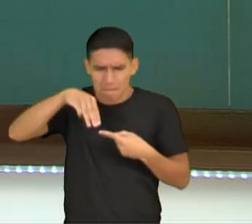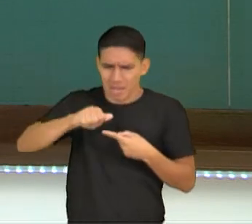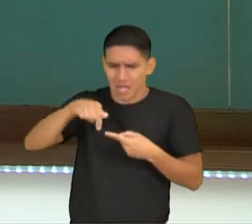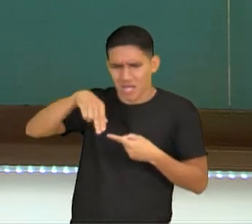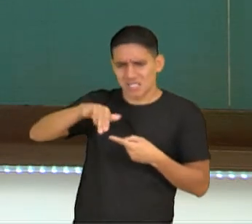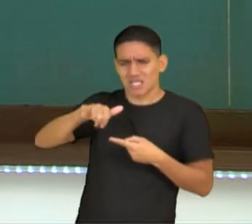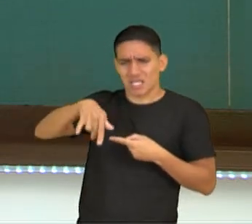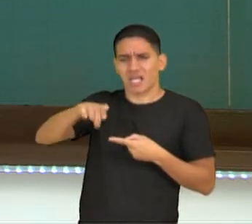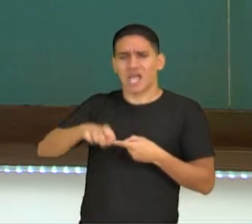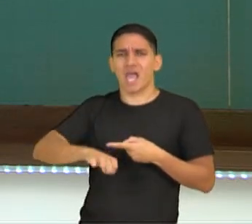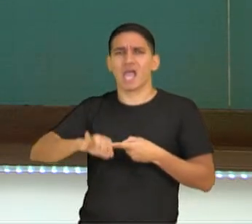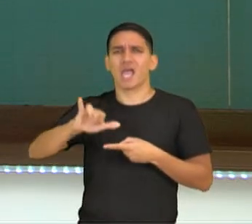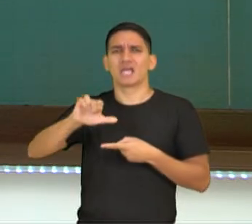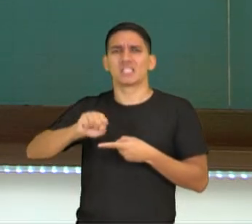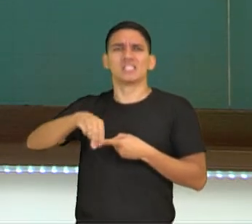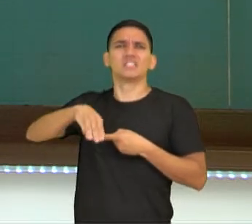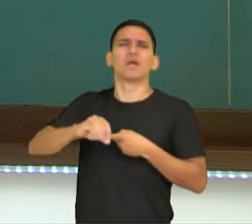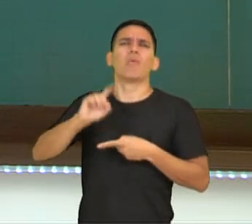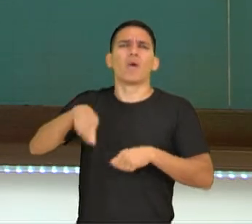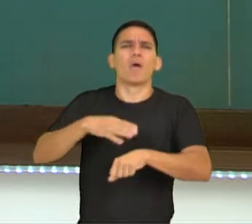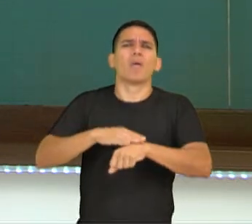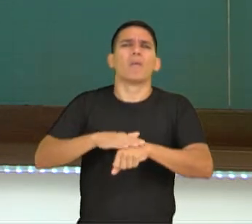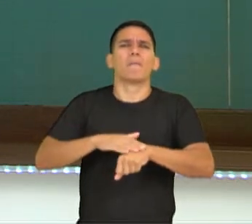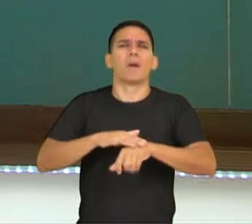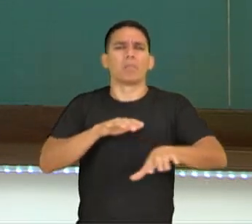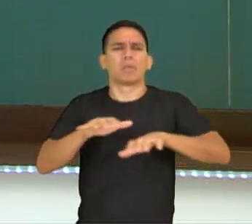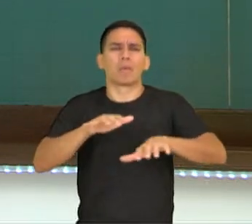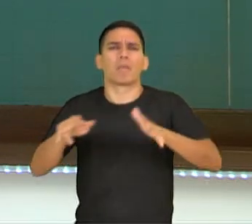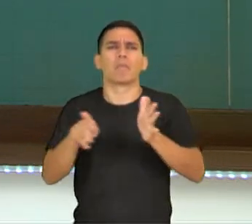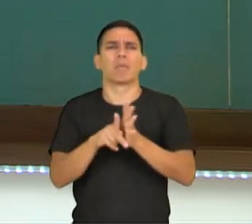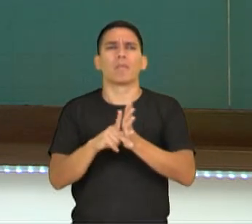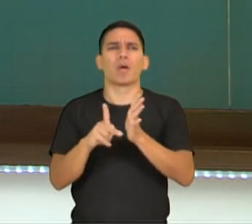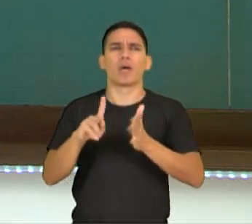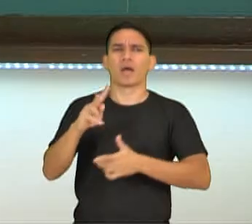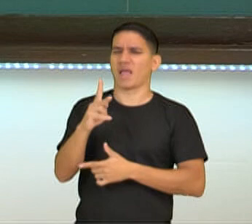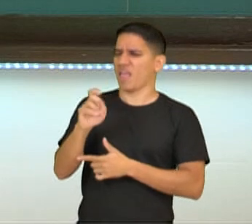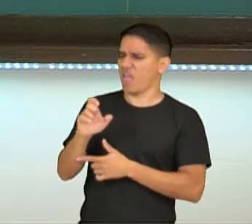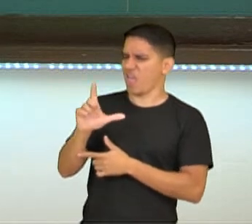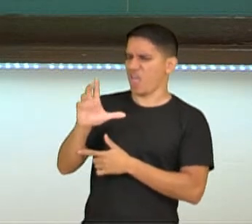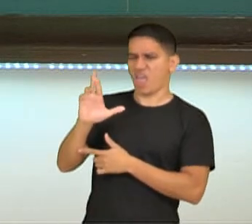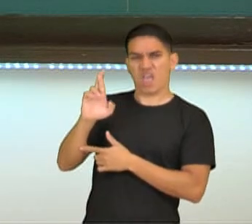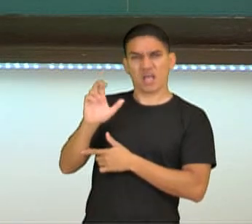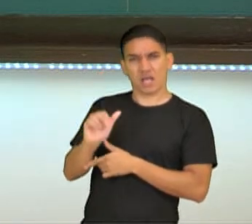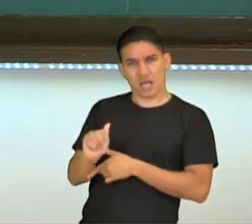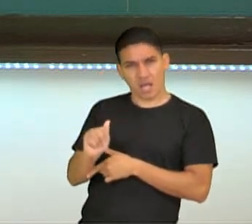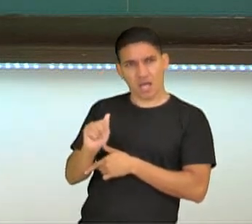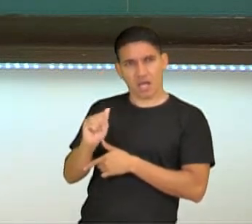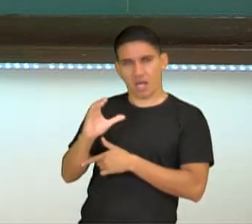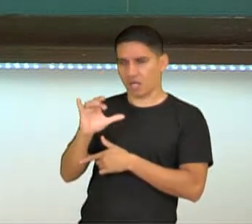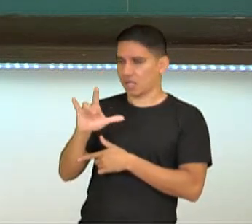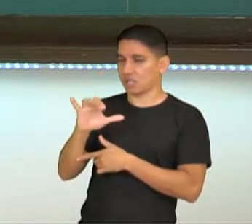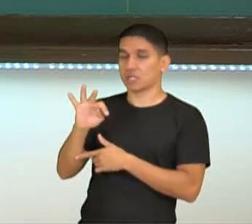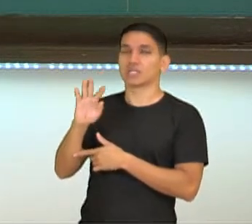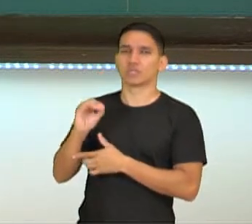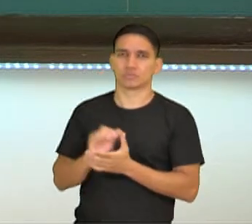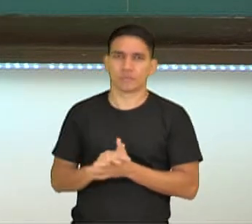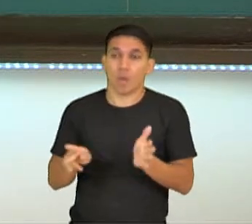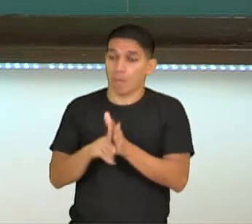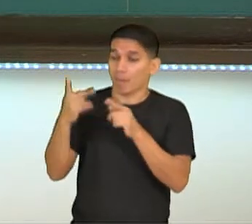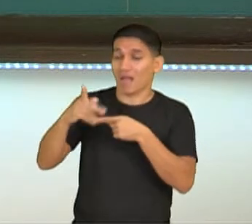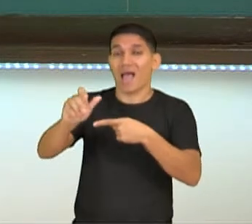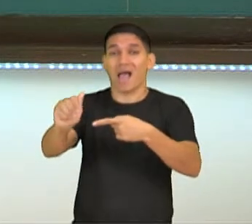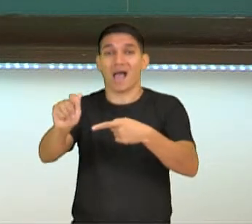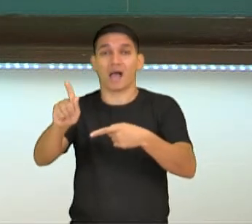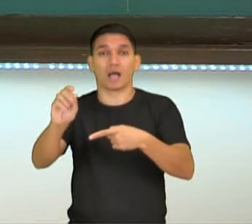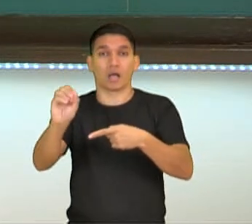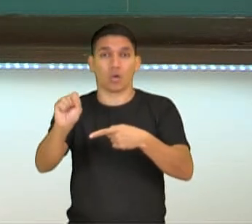esse movimento constante que é inspirado em Heráclito. O próprio Agostinho, né, deu aula em Roma, em algum momento